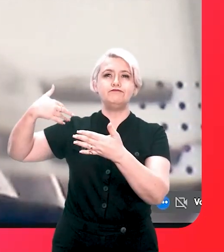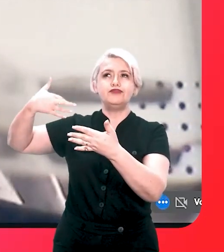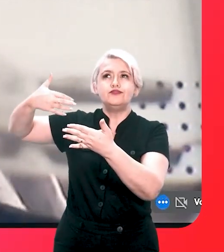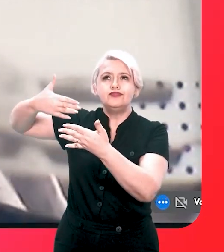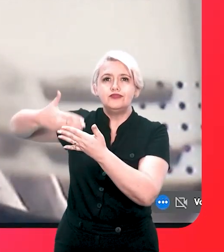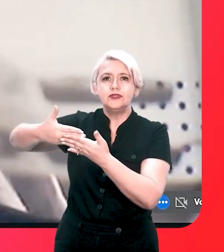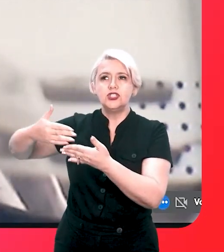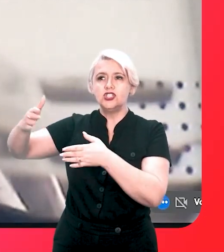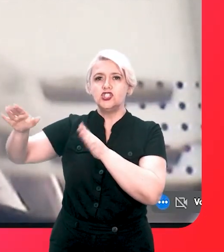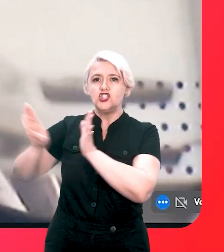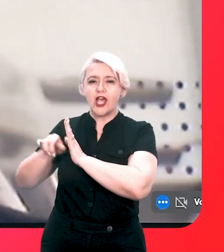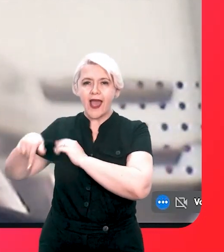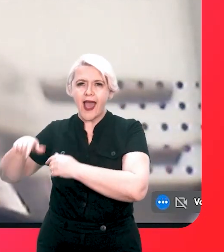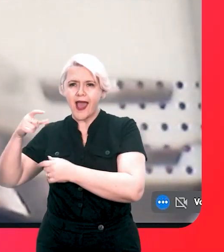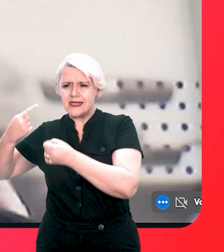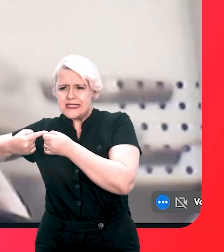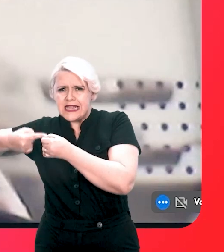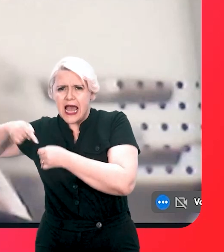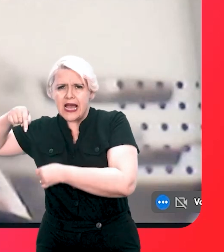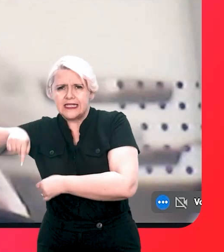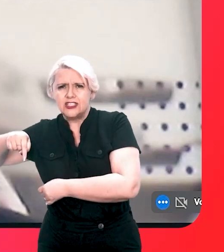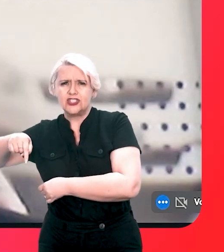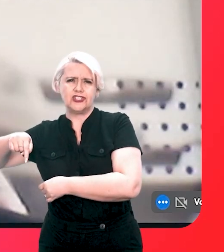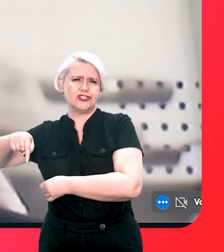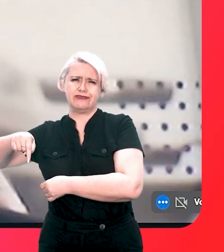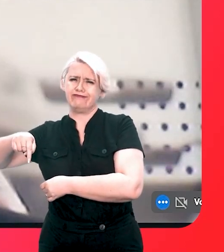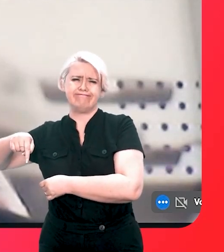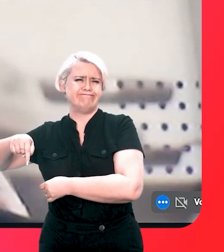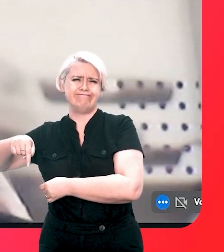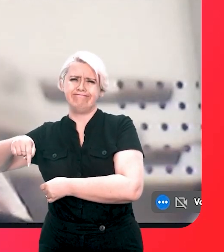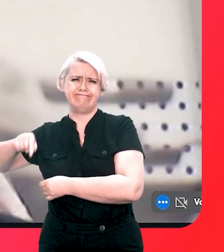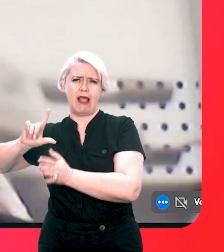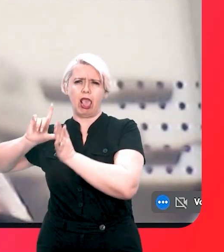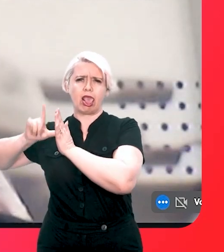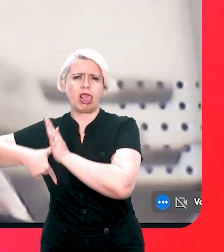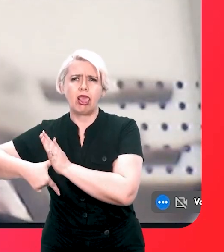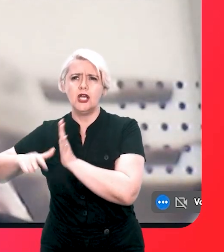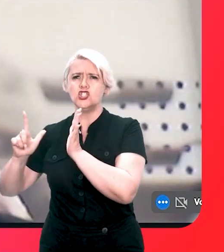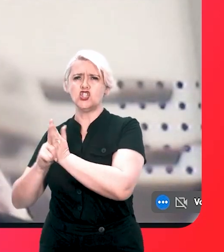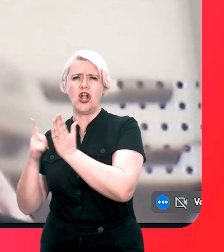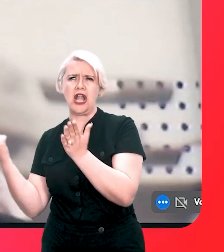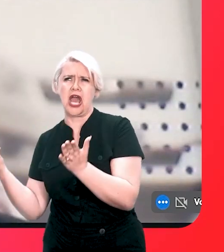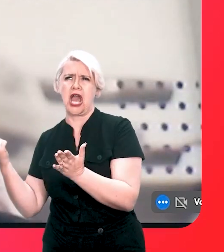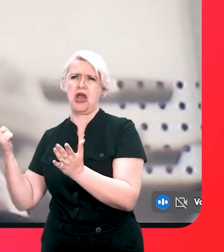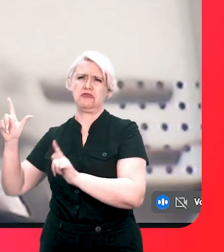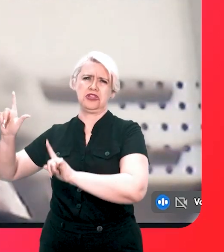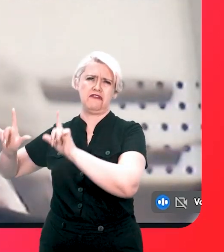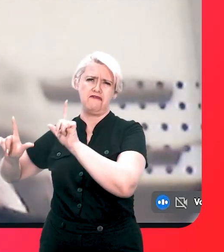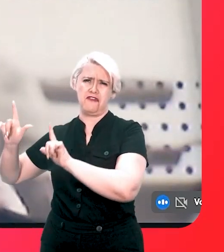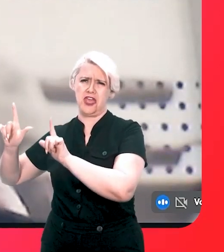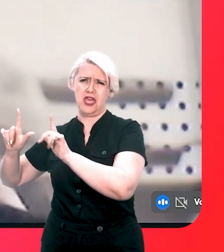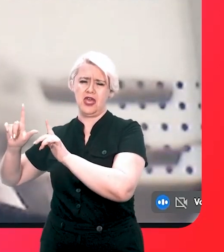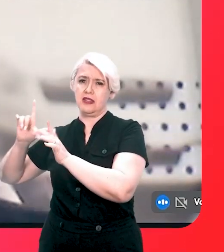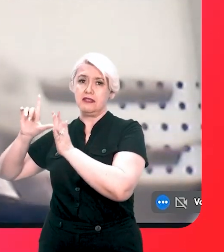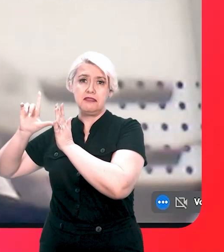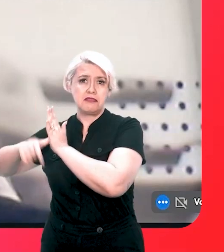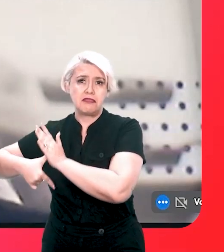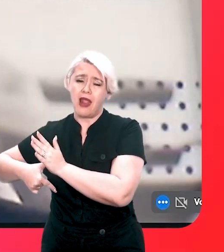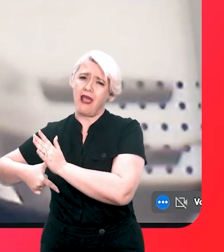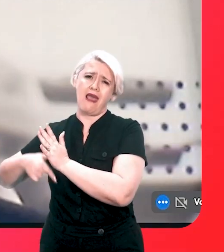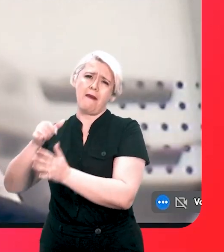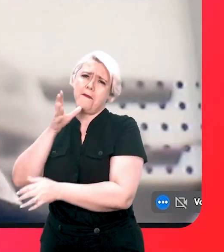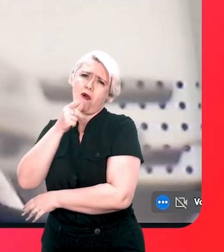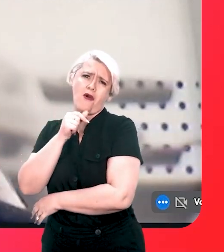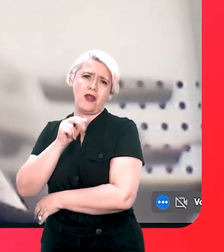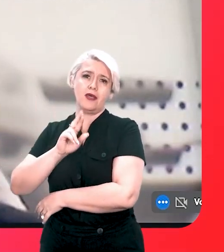por jornal, chegava por... Depois já, alguma coisa de TV, claro, e tal. Mas esse